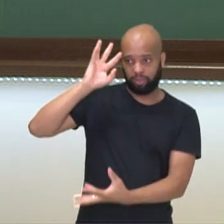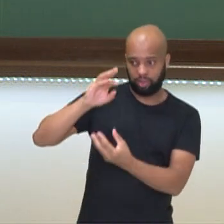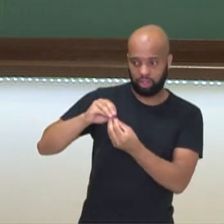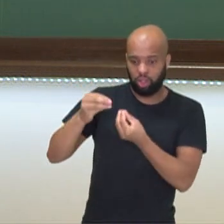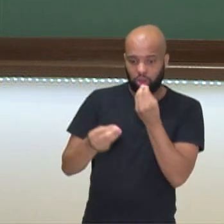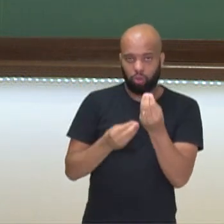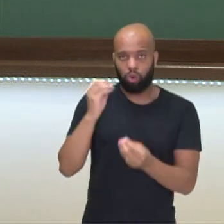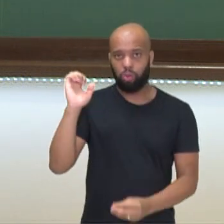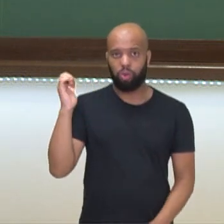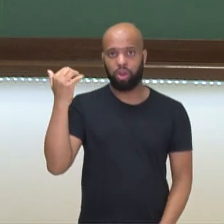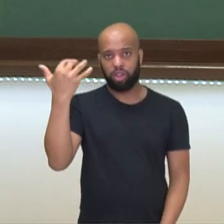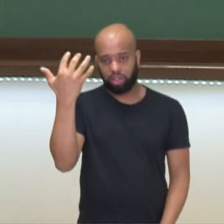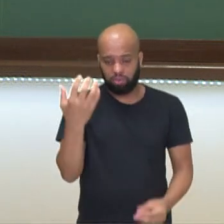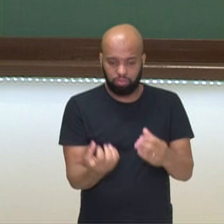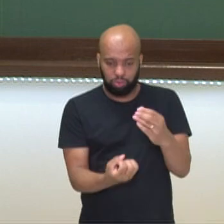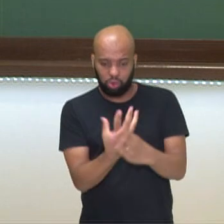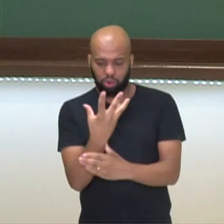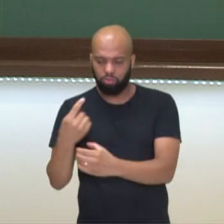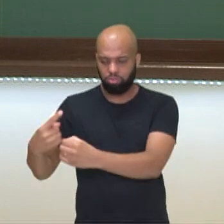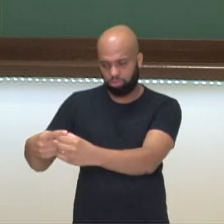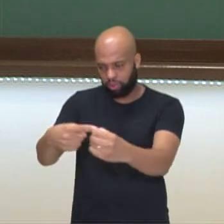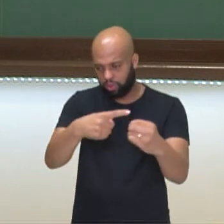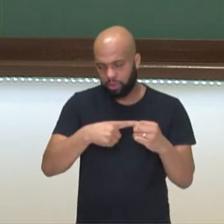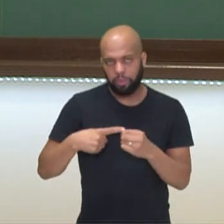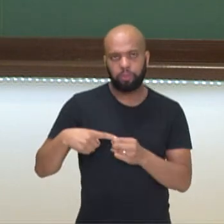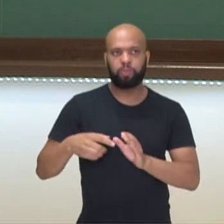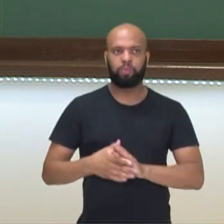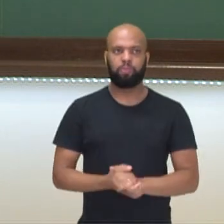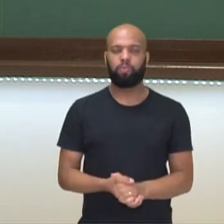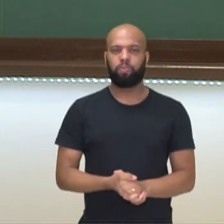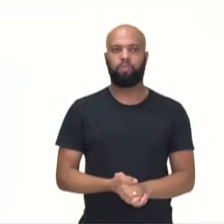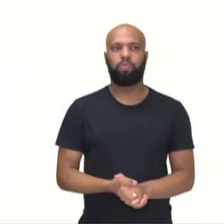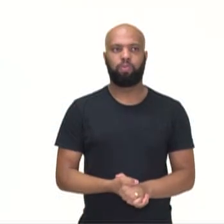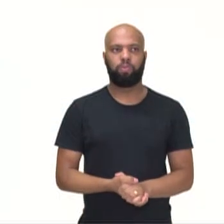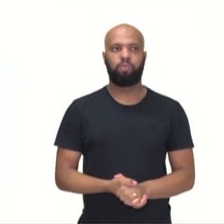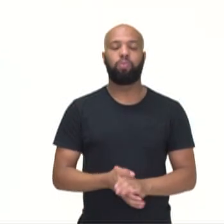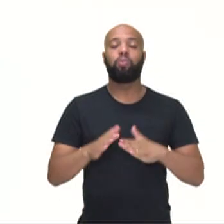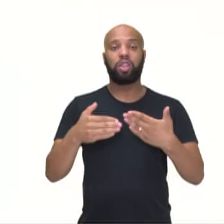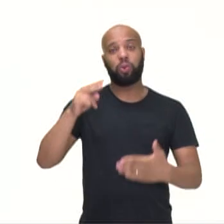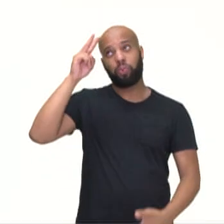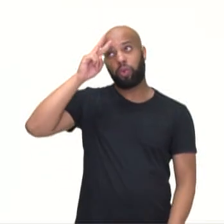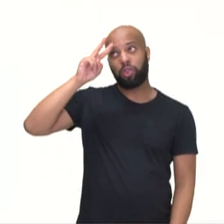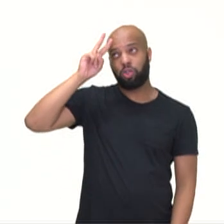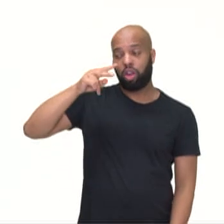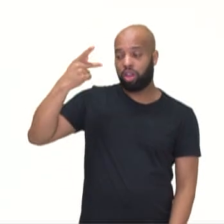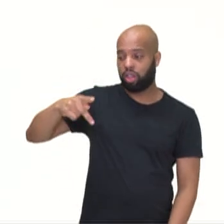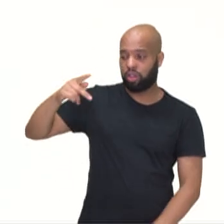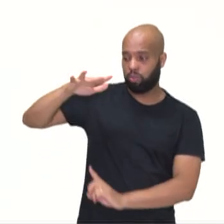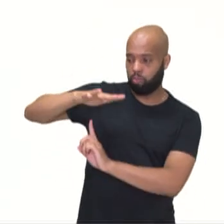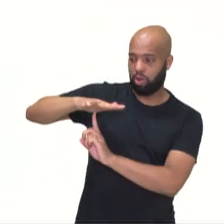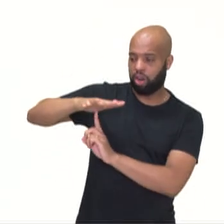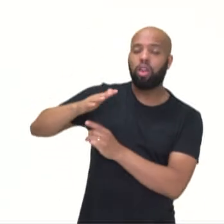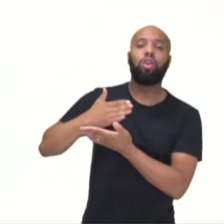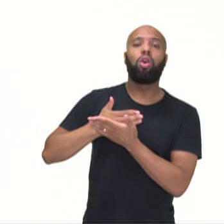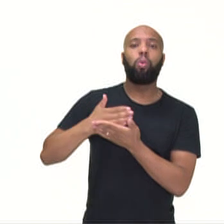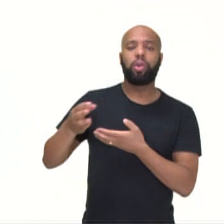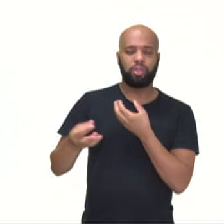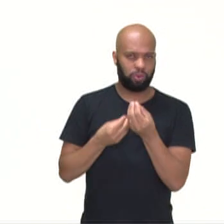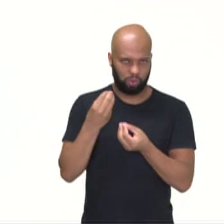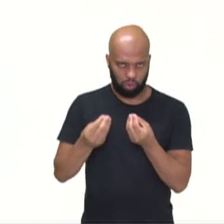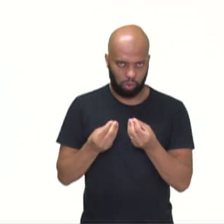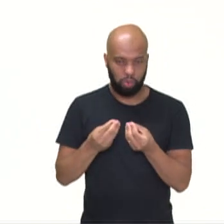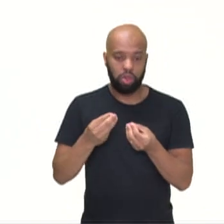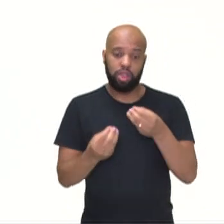e a origem dessas cidades, tá ok? Vamos lá. Então, a história do Paraná, ela começa principalmente com